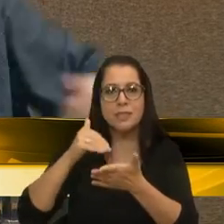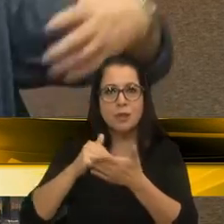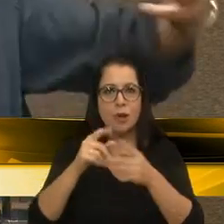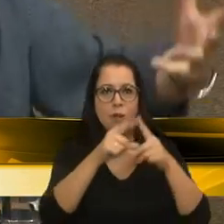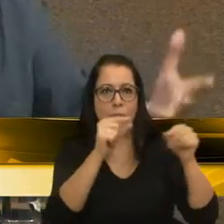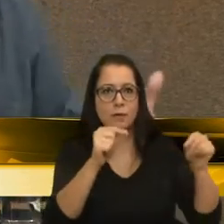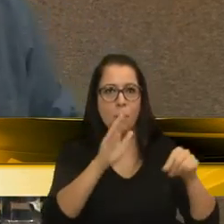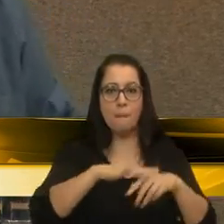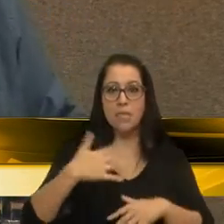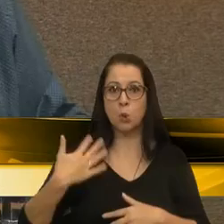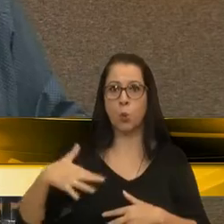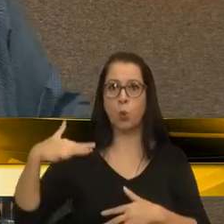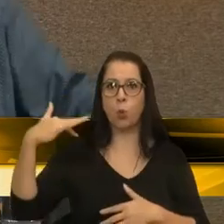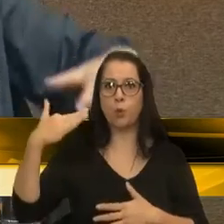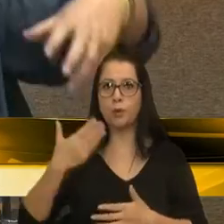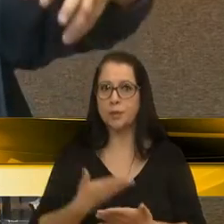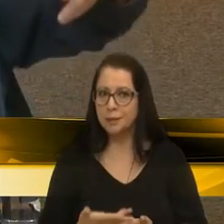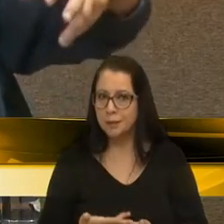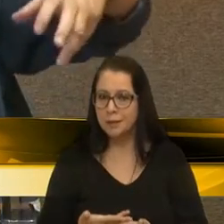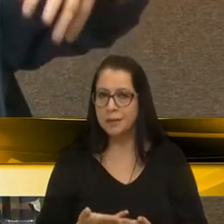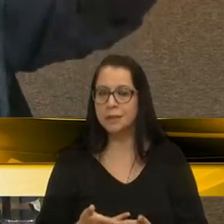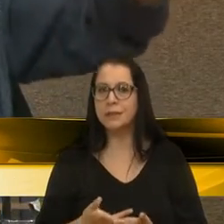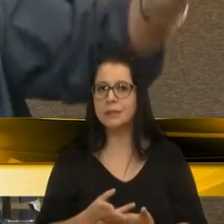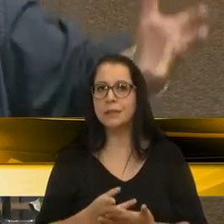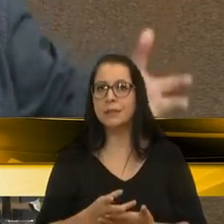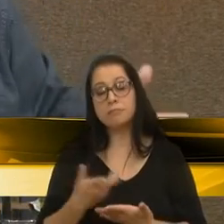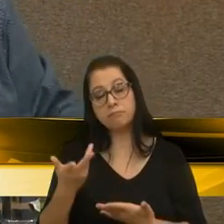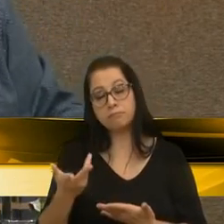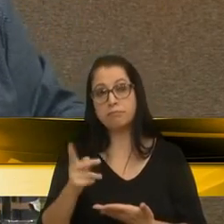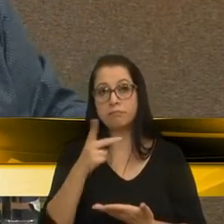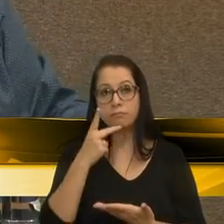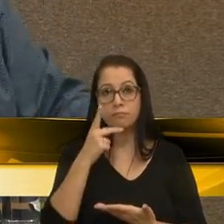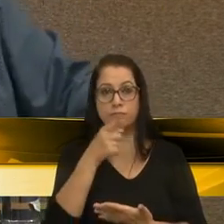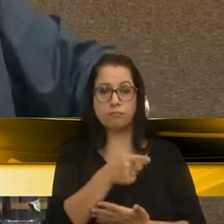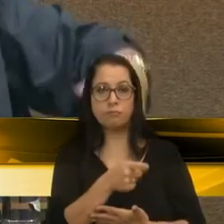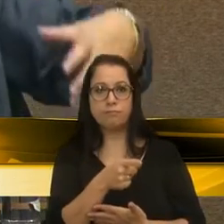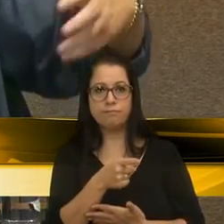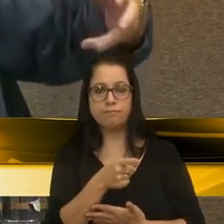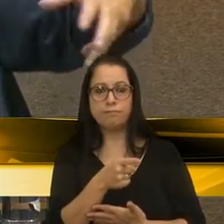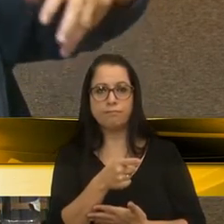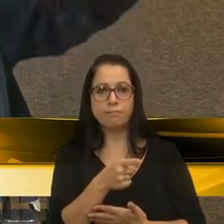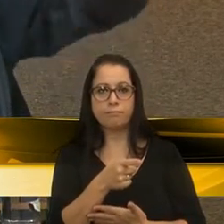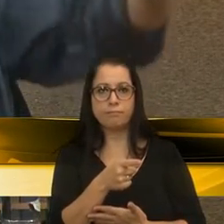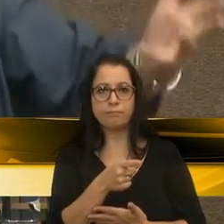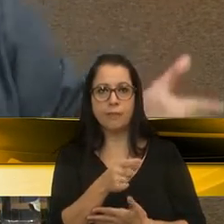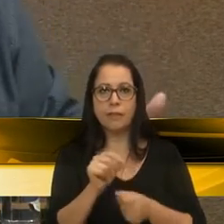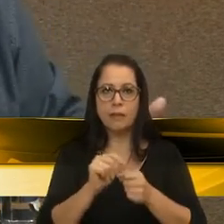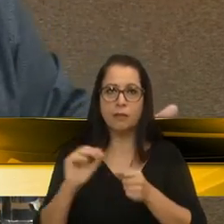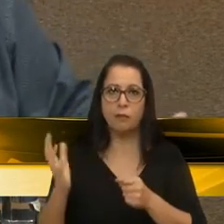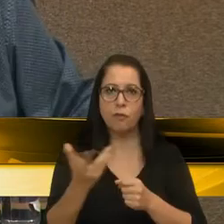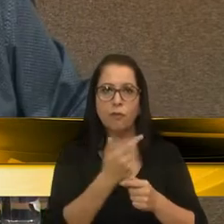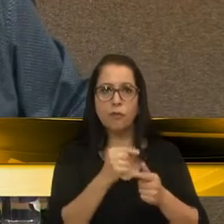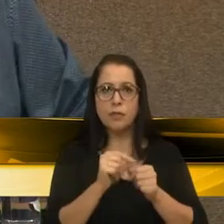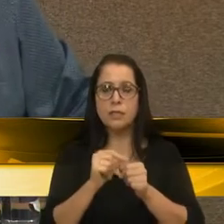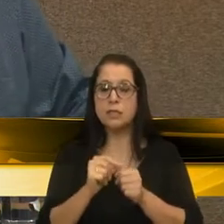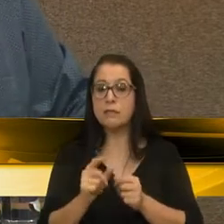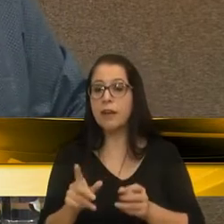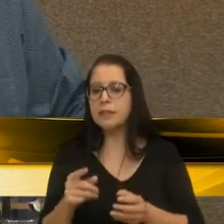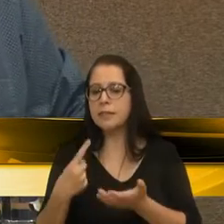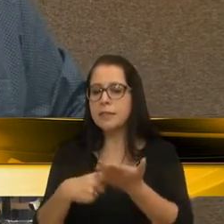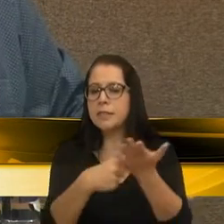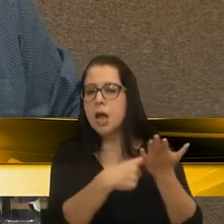Brasília, o mais caro, né? Aqueles que, segundo as más línguas dizem, jantam e fazem festas com os